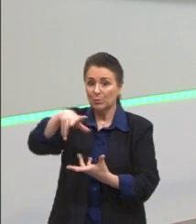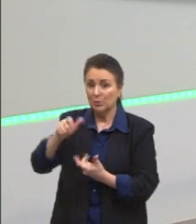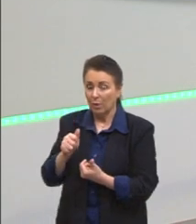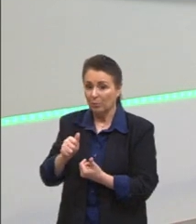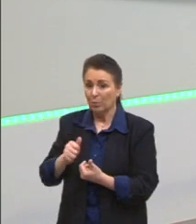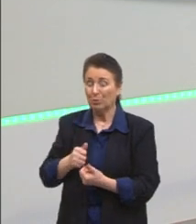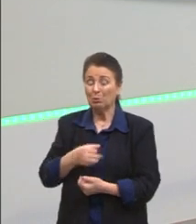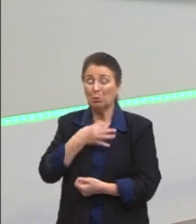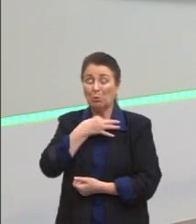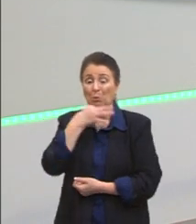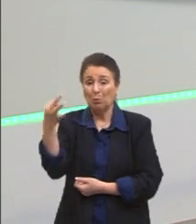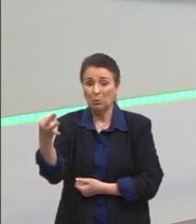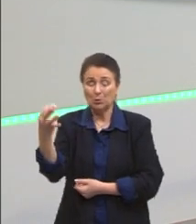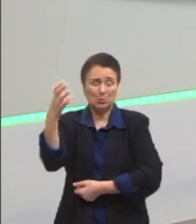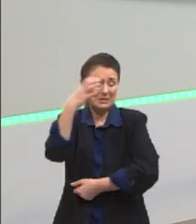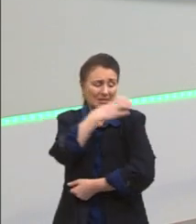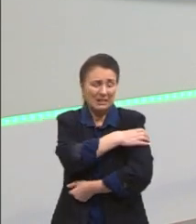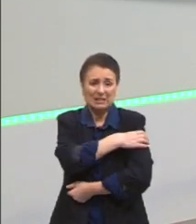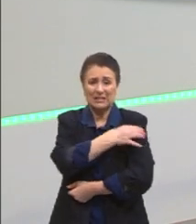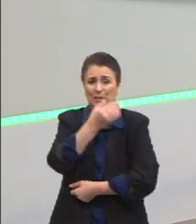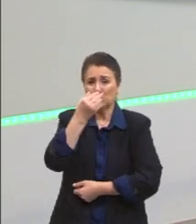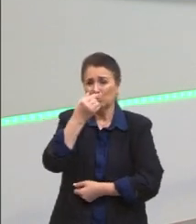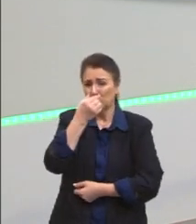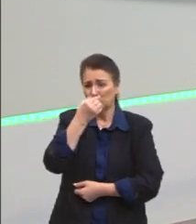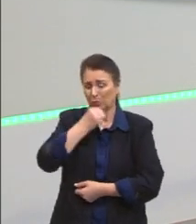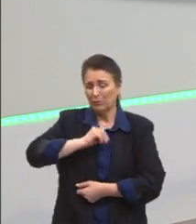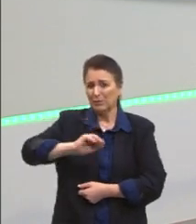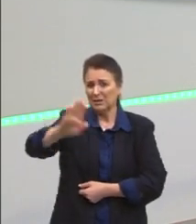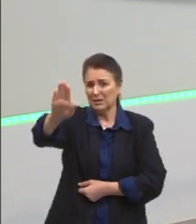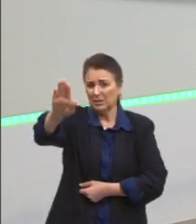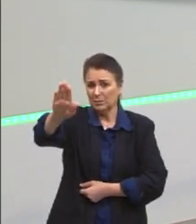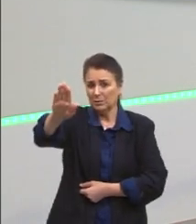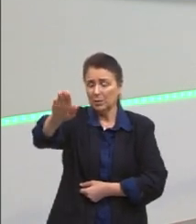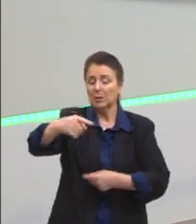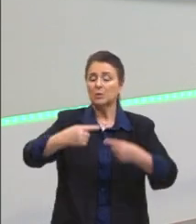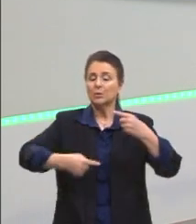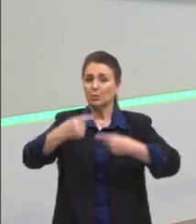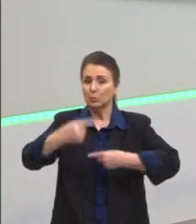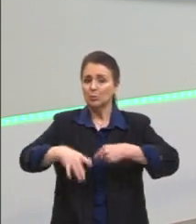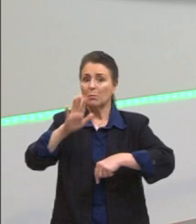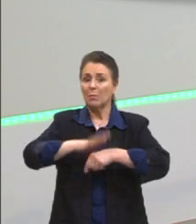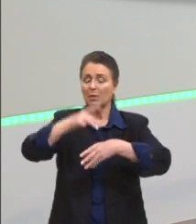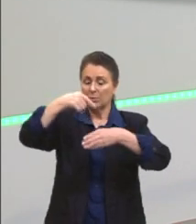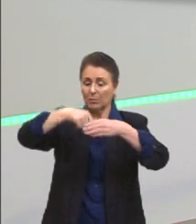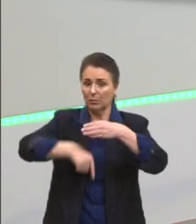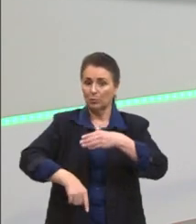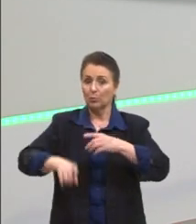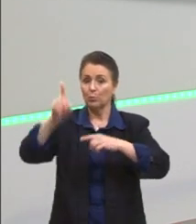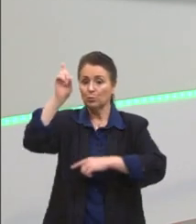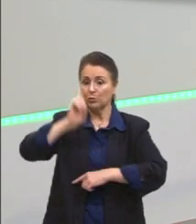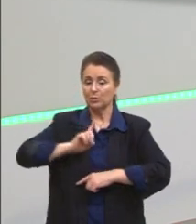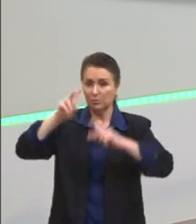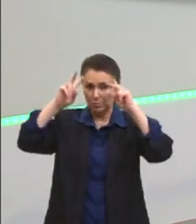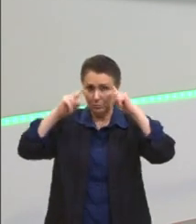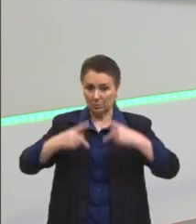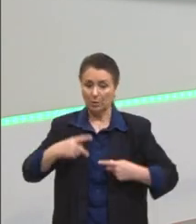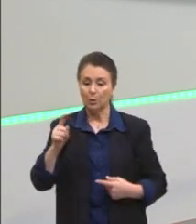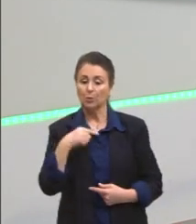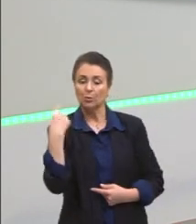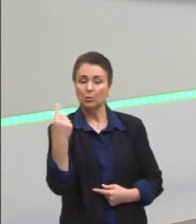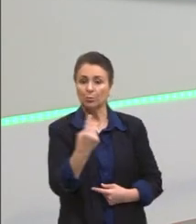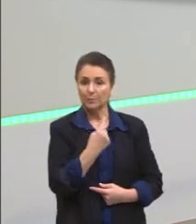fascismo E aí aonde então decreta de discuta essa questão dos Direitos Humanos nós como seres humanos temos